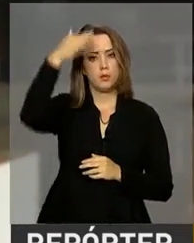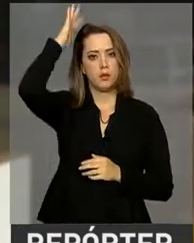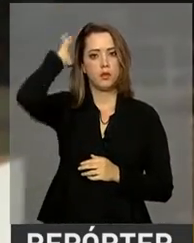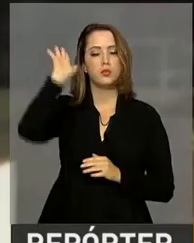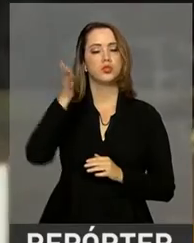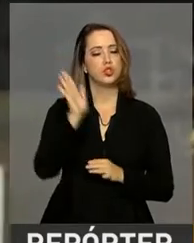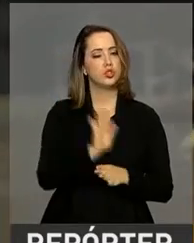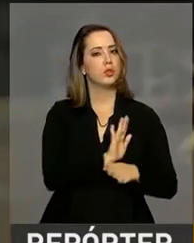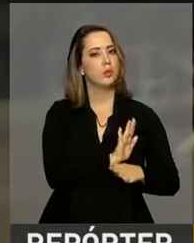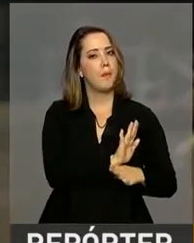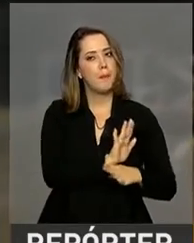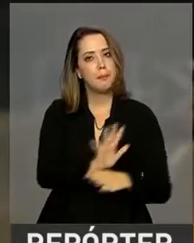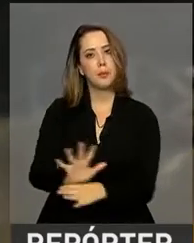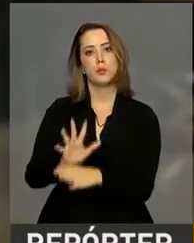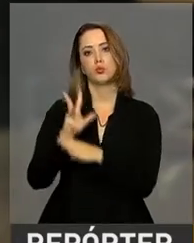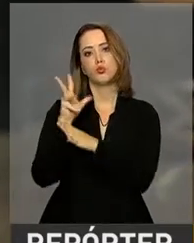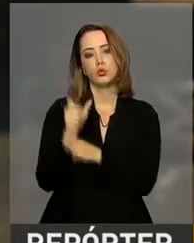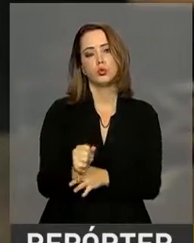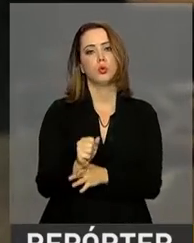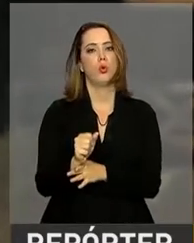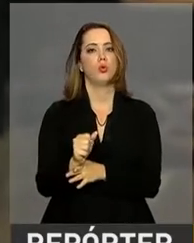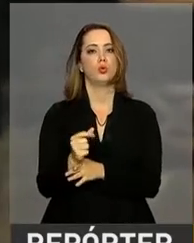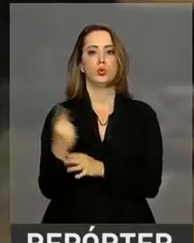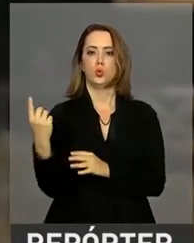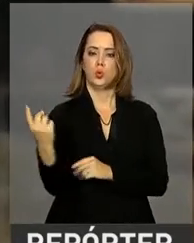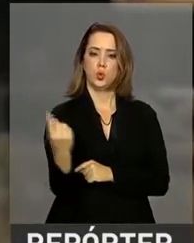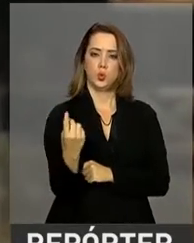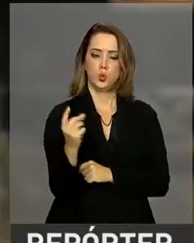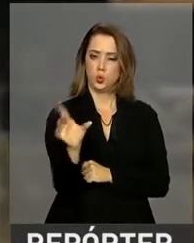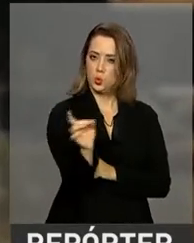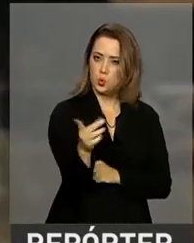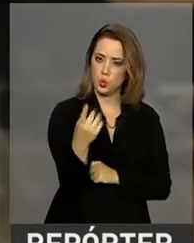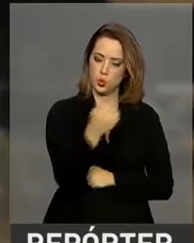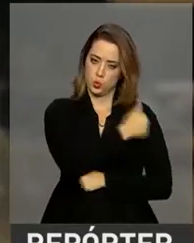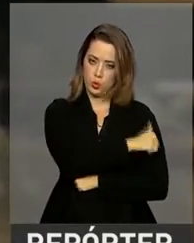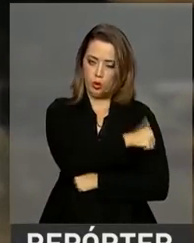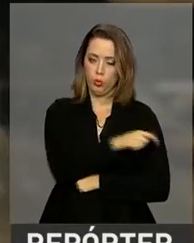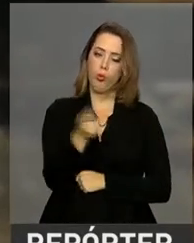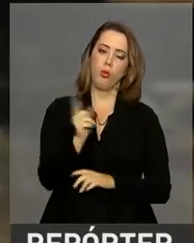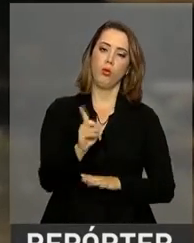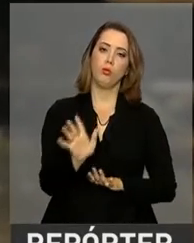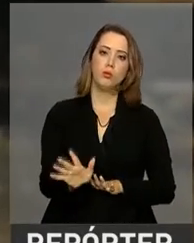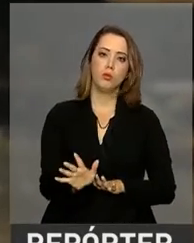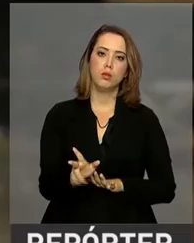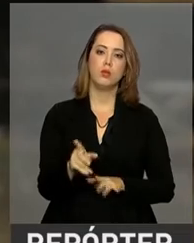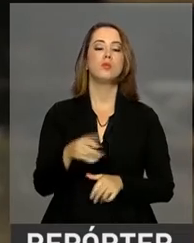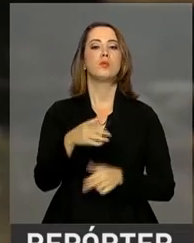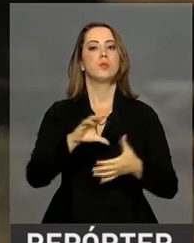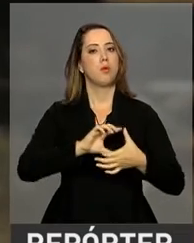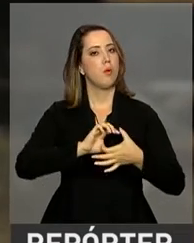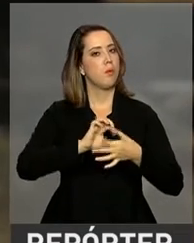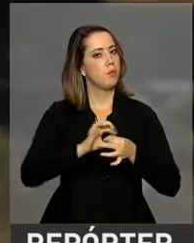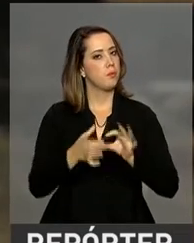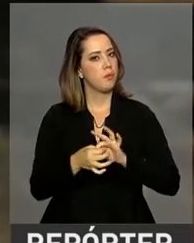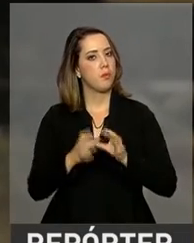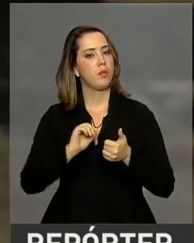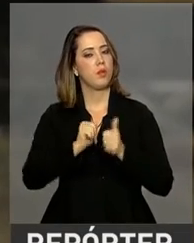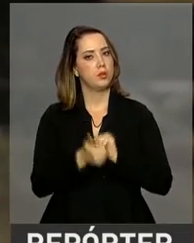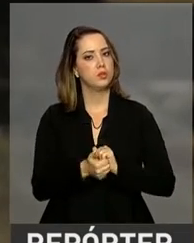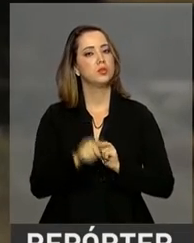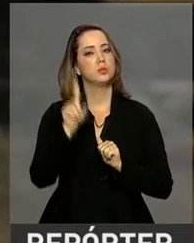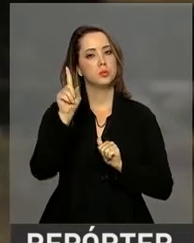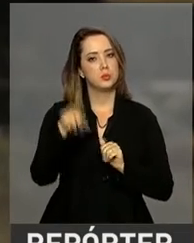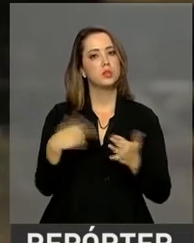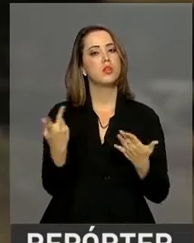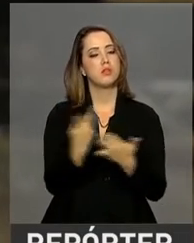apoio a algo que não é só do Rio de Janeiro. As Olimpíadas serão basicamente no Rio de